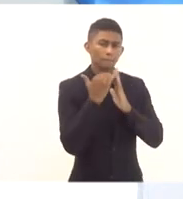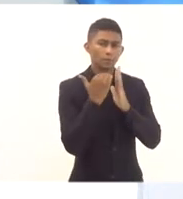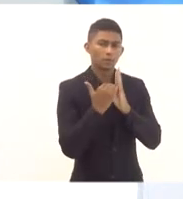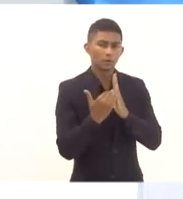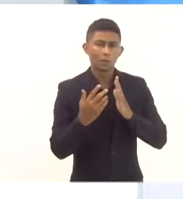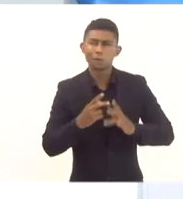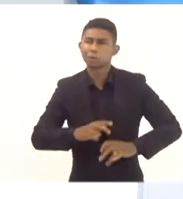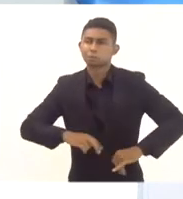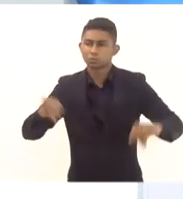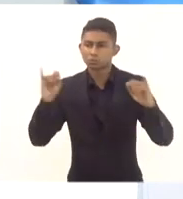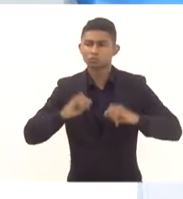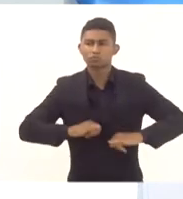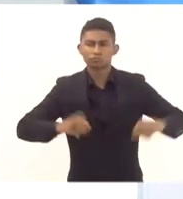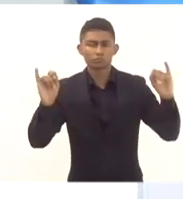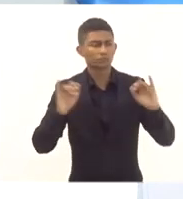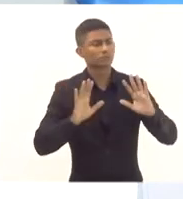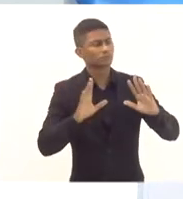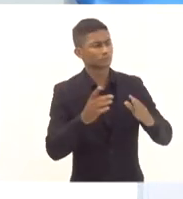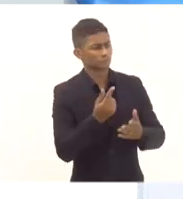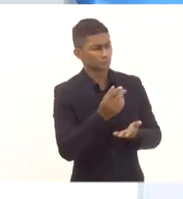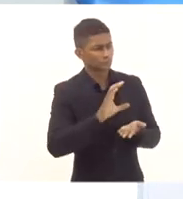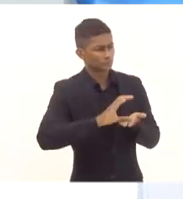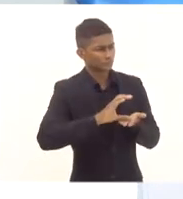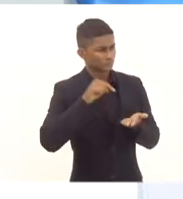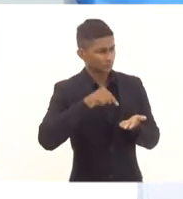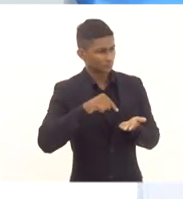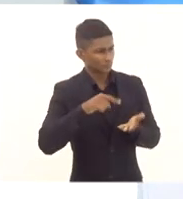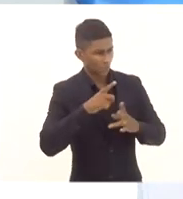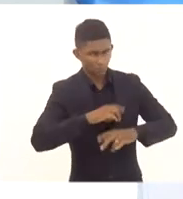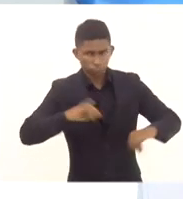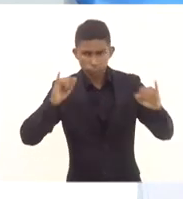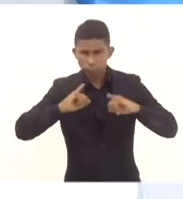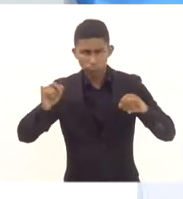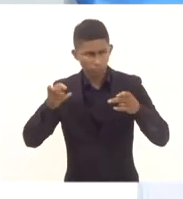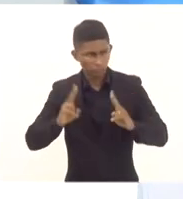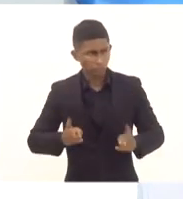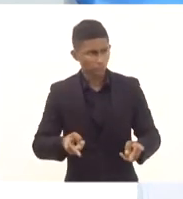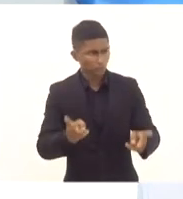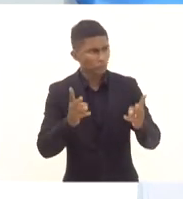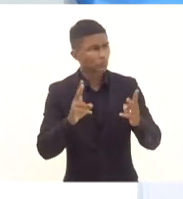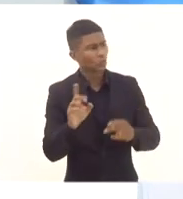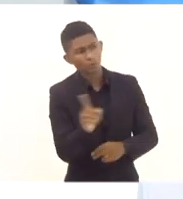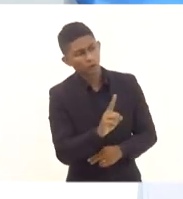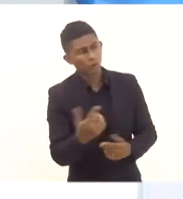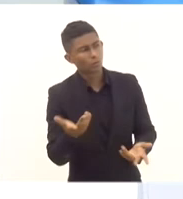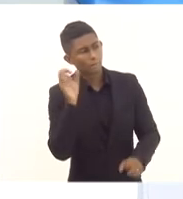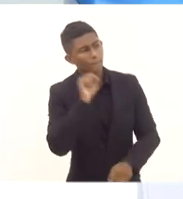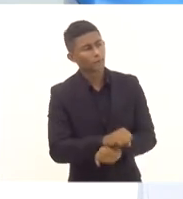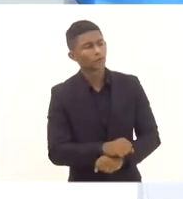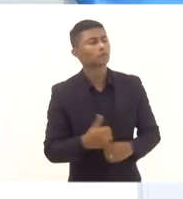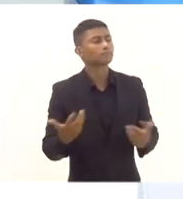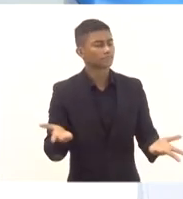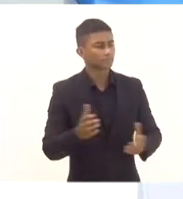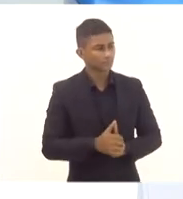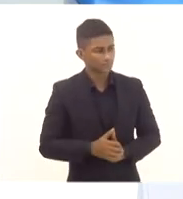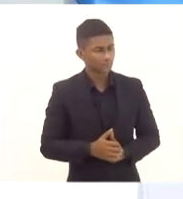programa perguntar como que está tá dando isso se ainda continua se não continua e